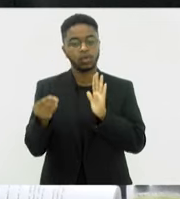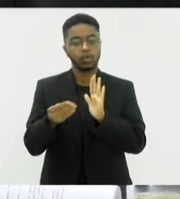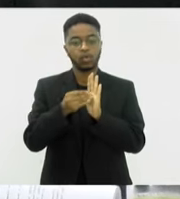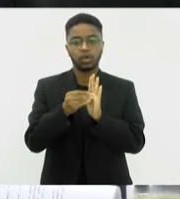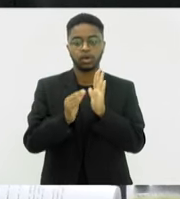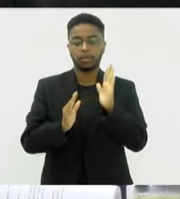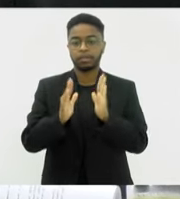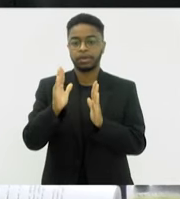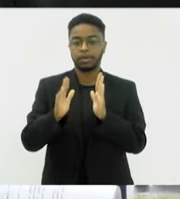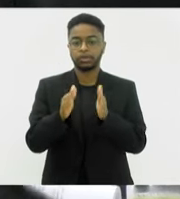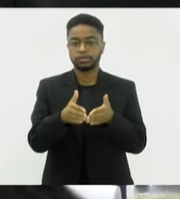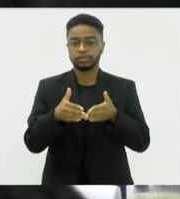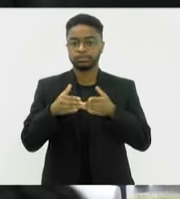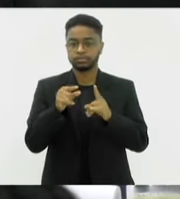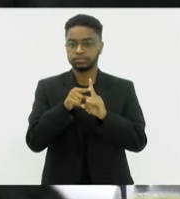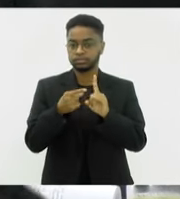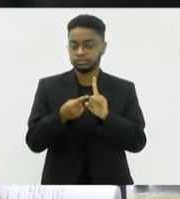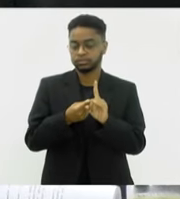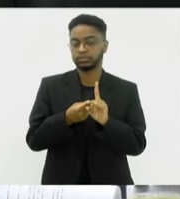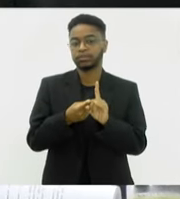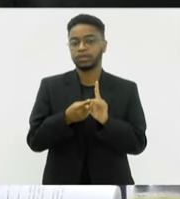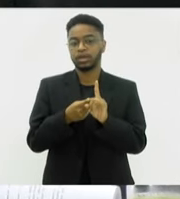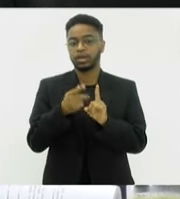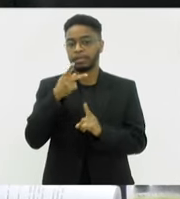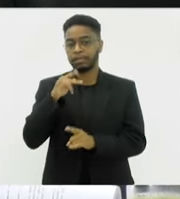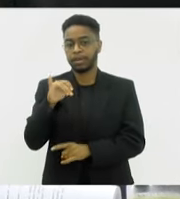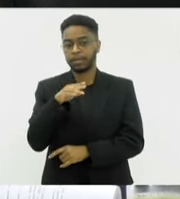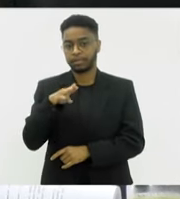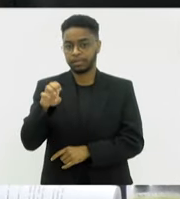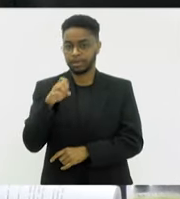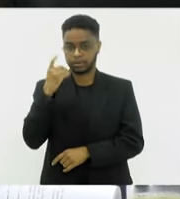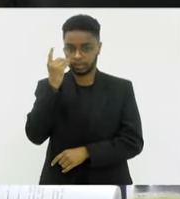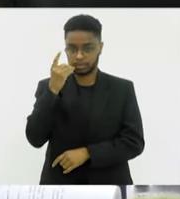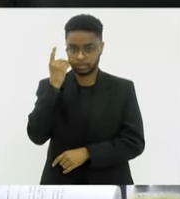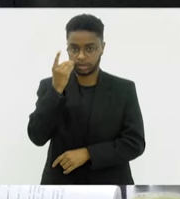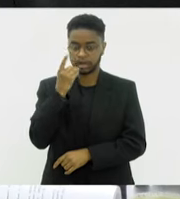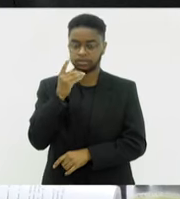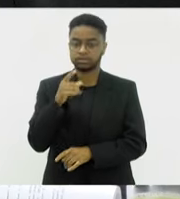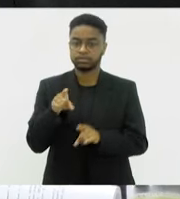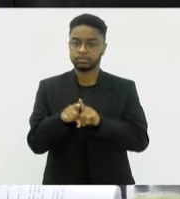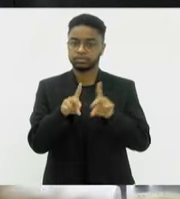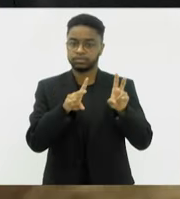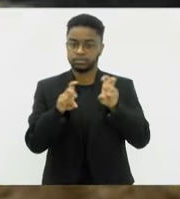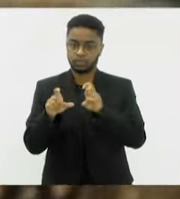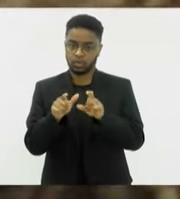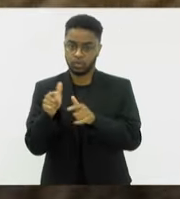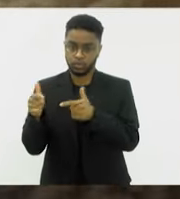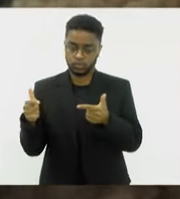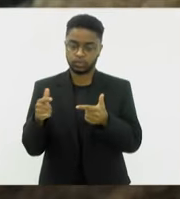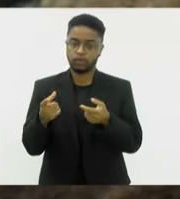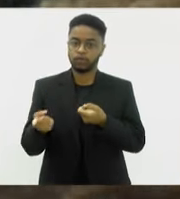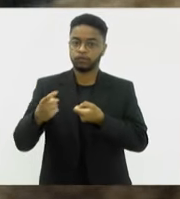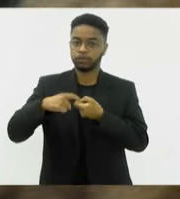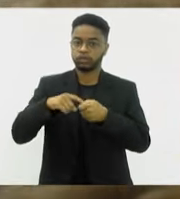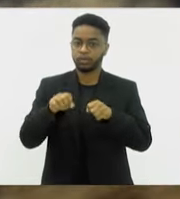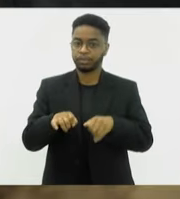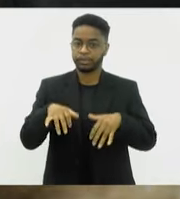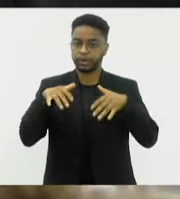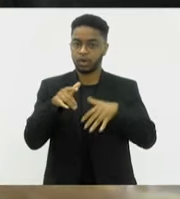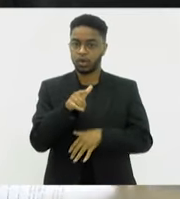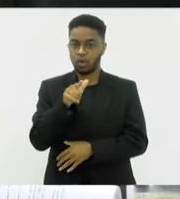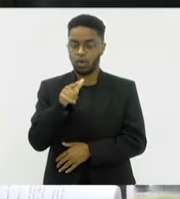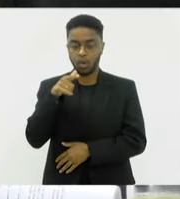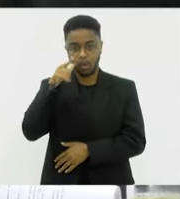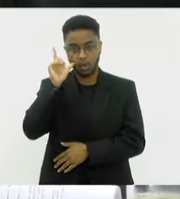paternidade parlamentar e dar outras providências. Está retornando da sessão plenária de ontem, e